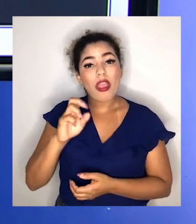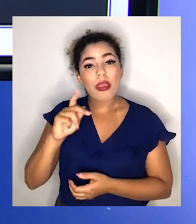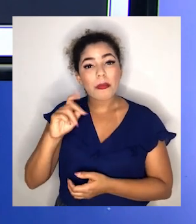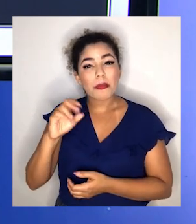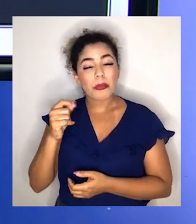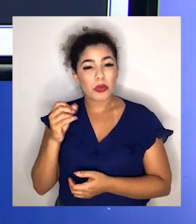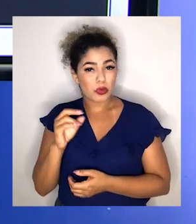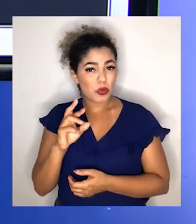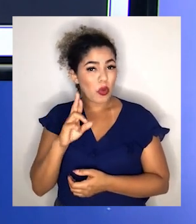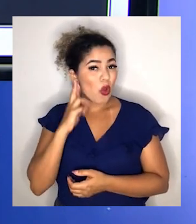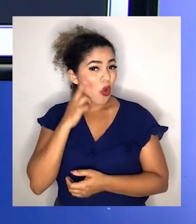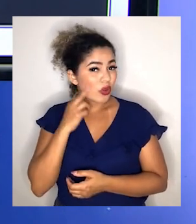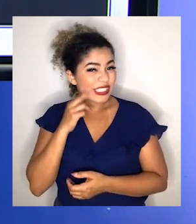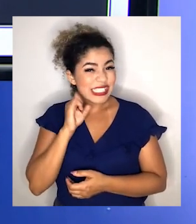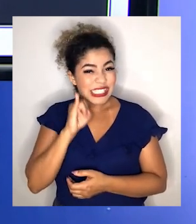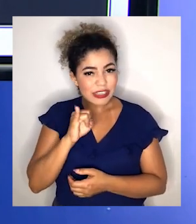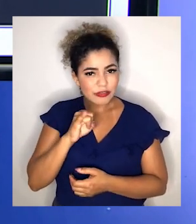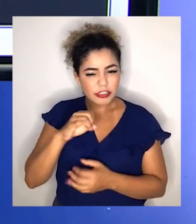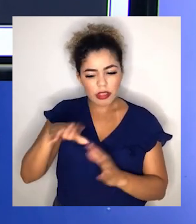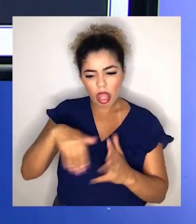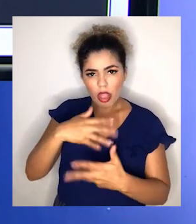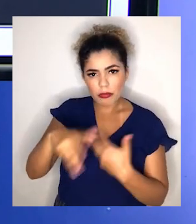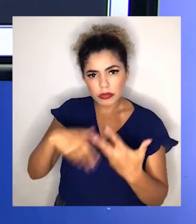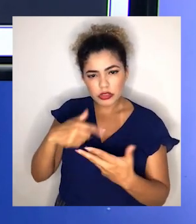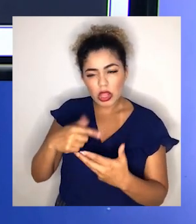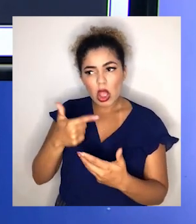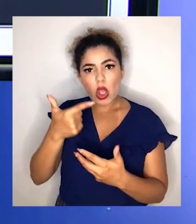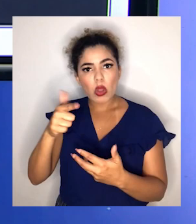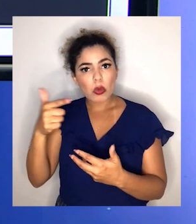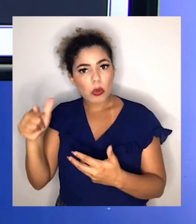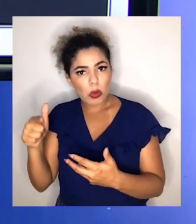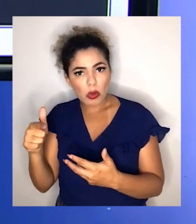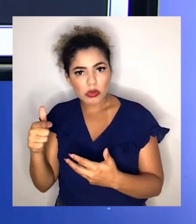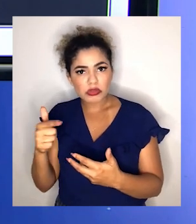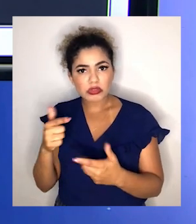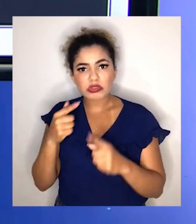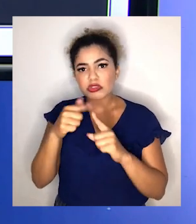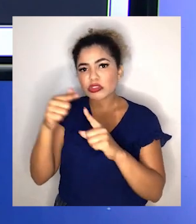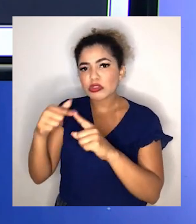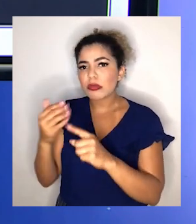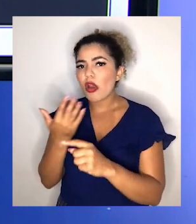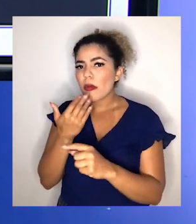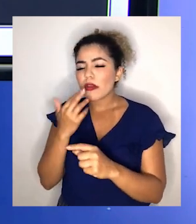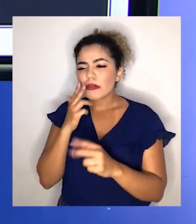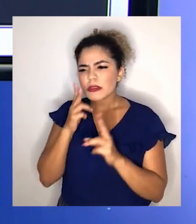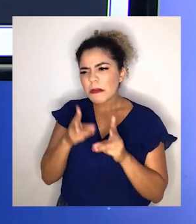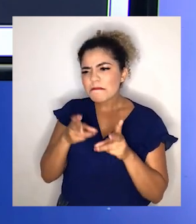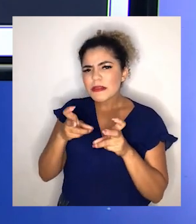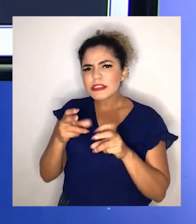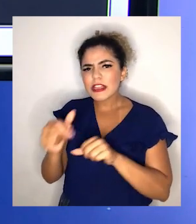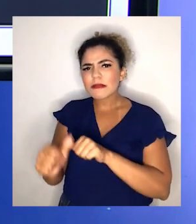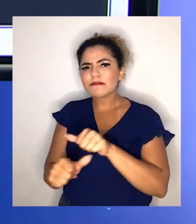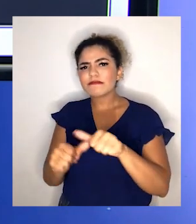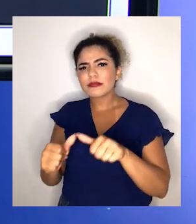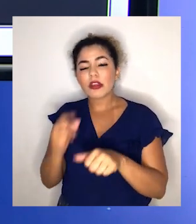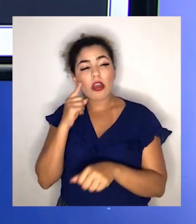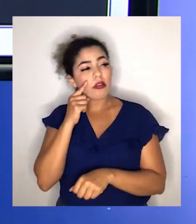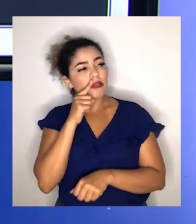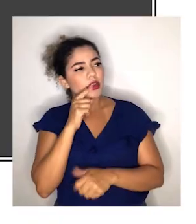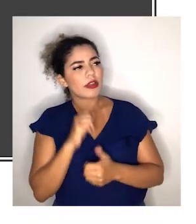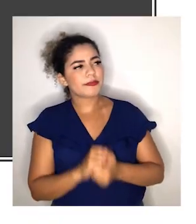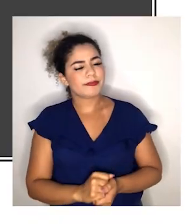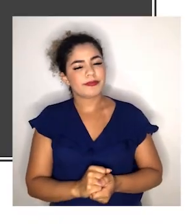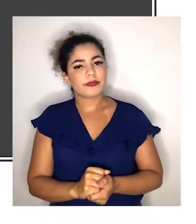indicador natural. Se você misturar o repolho roxo com outras soluções, você vai ver uma transformação de cores. Olha